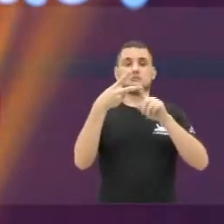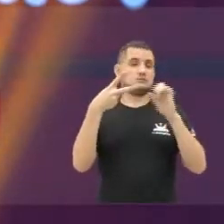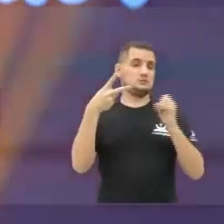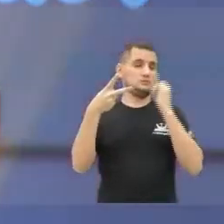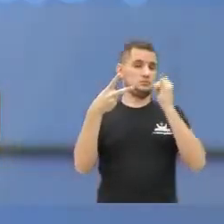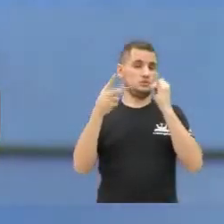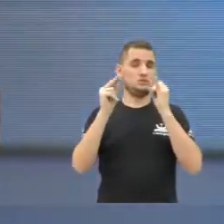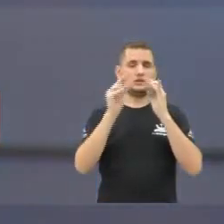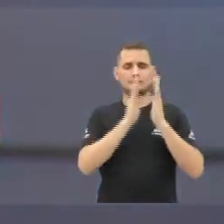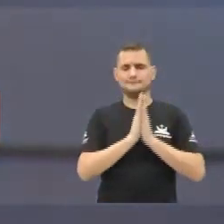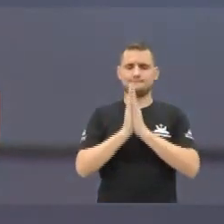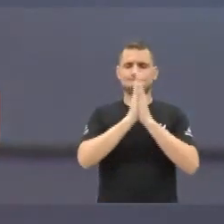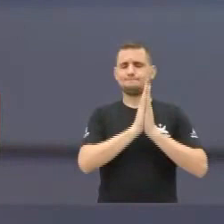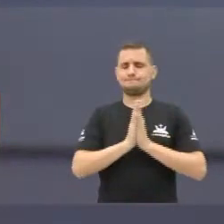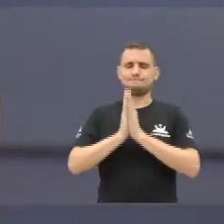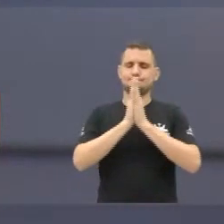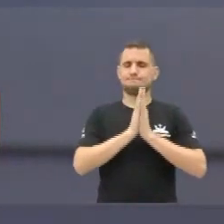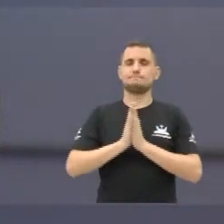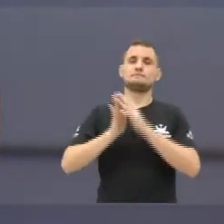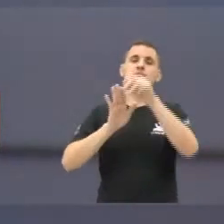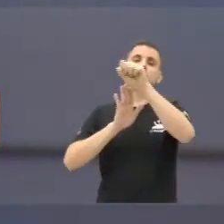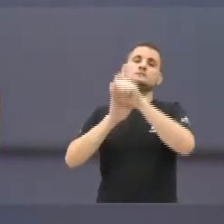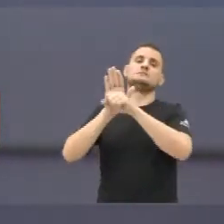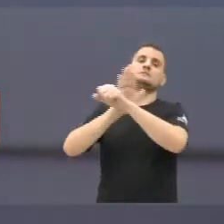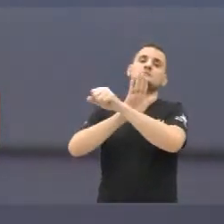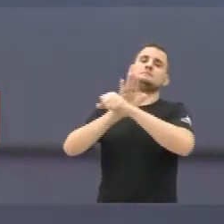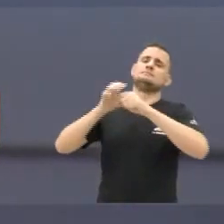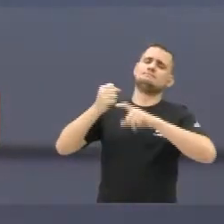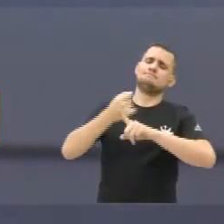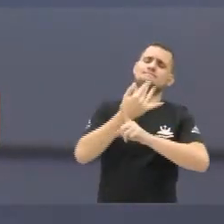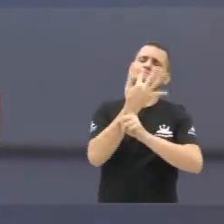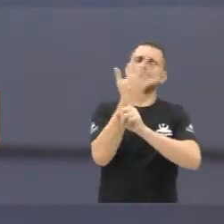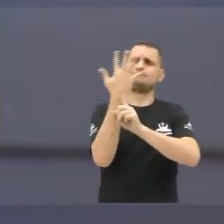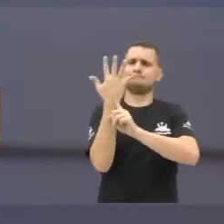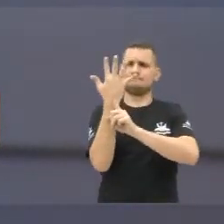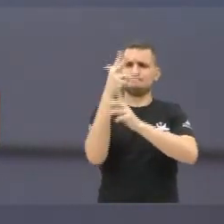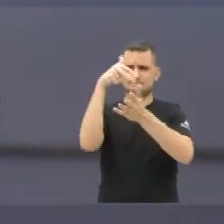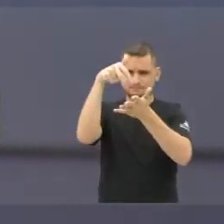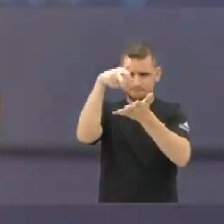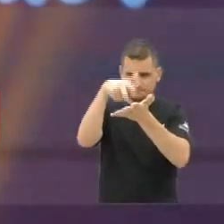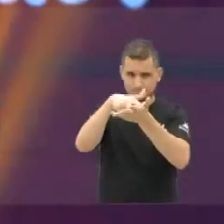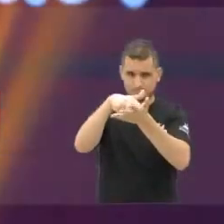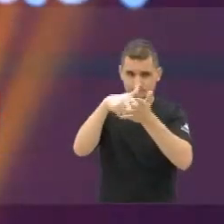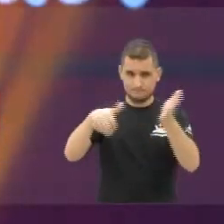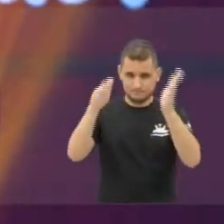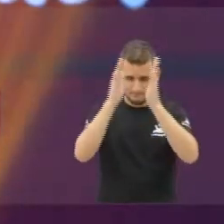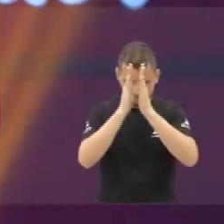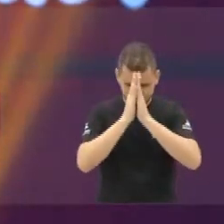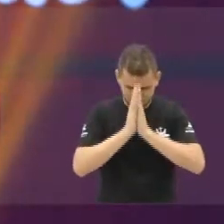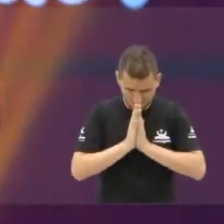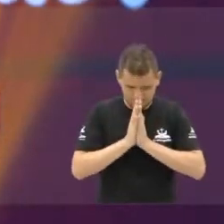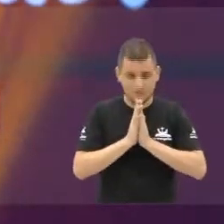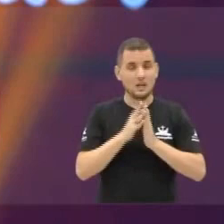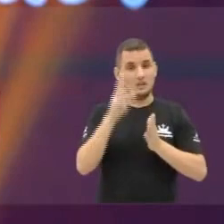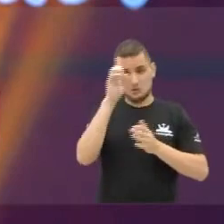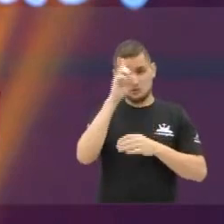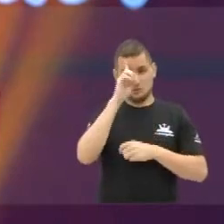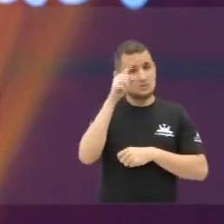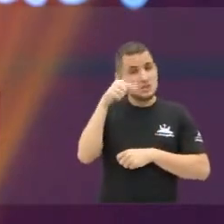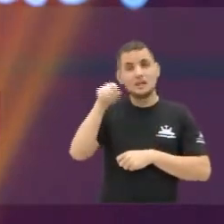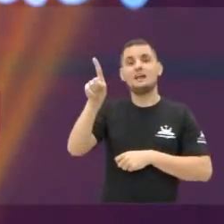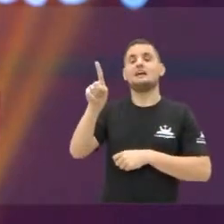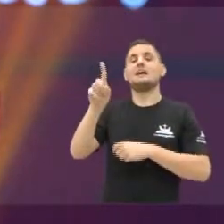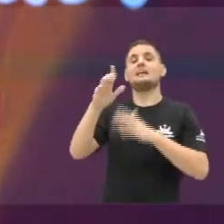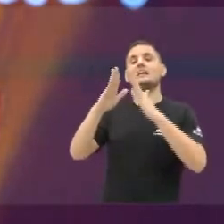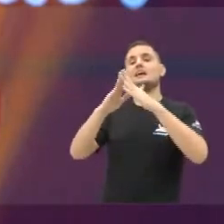diante do Santíssimo Sacramento. O que que ele fazia? Ele ia lá para a capela, ficava